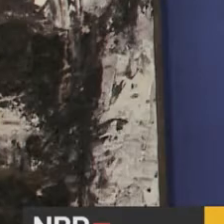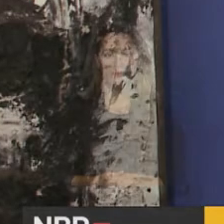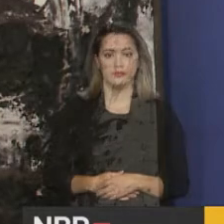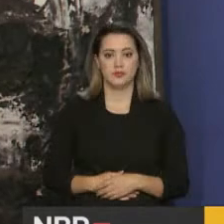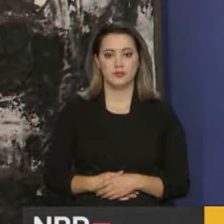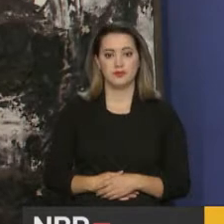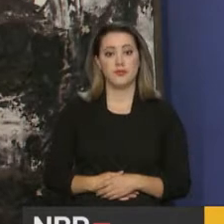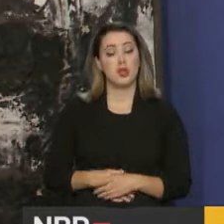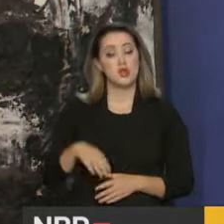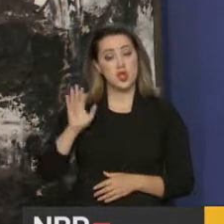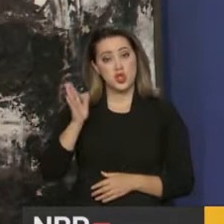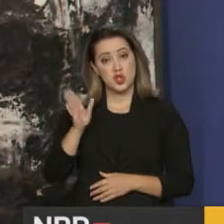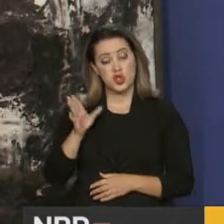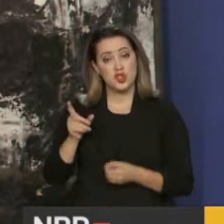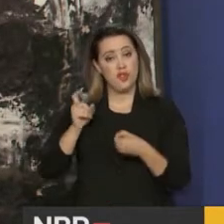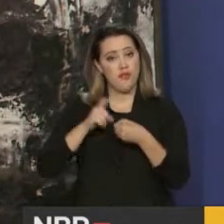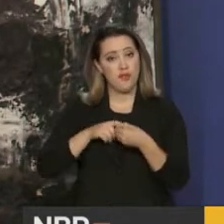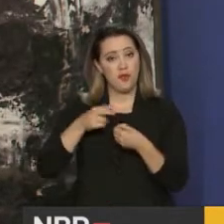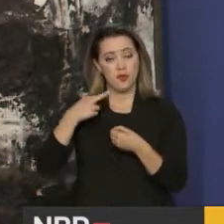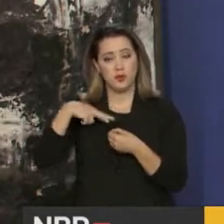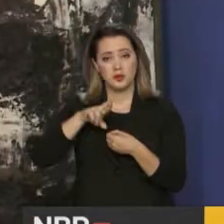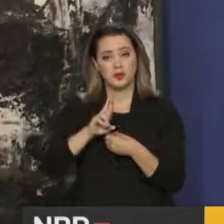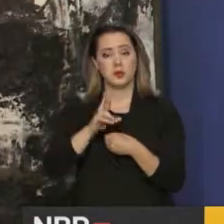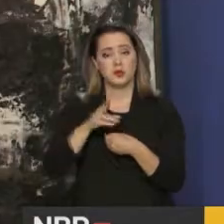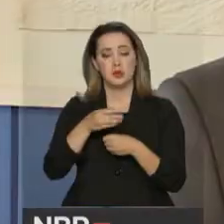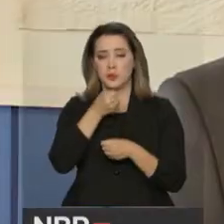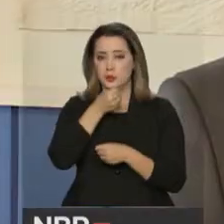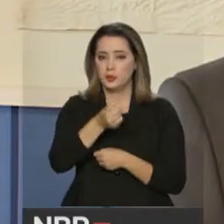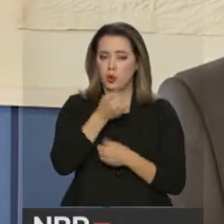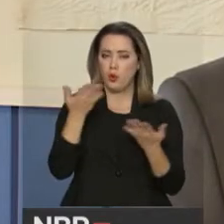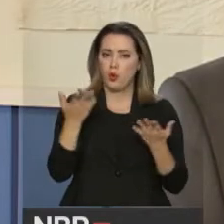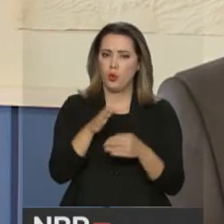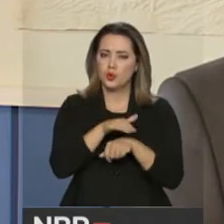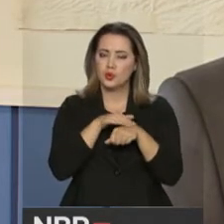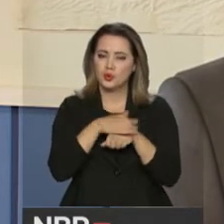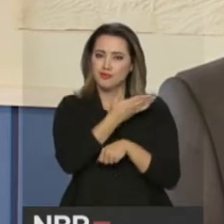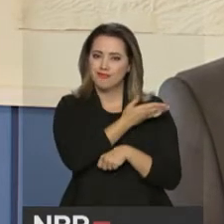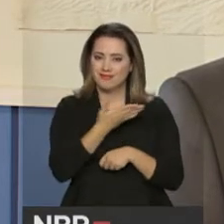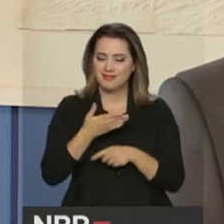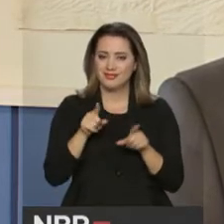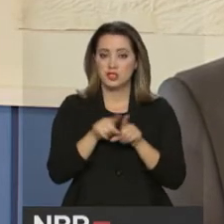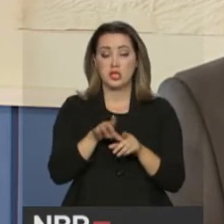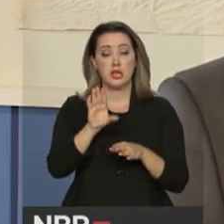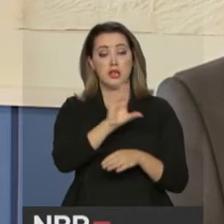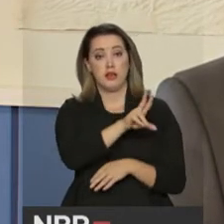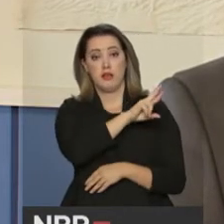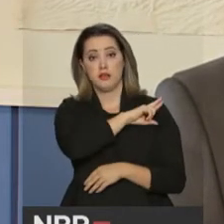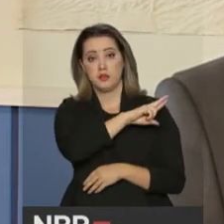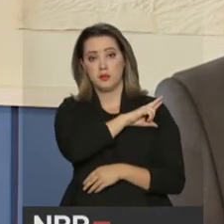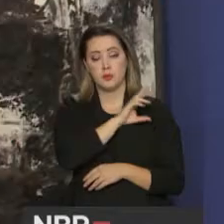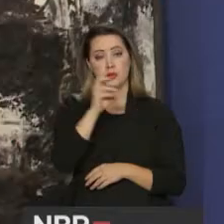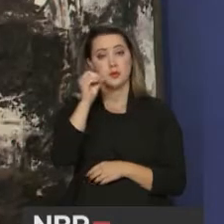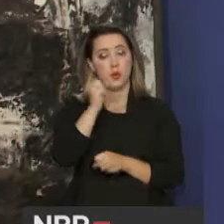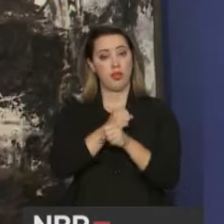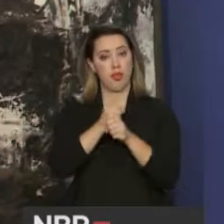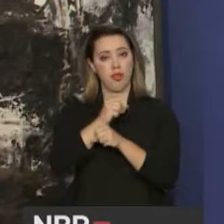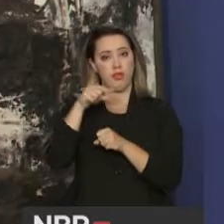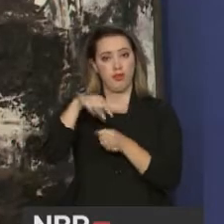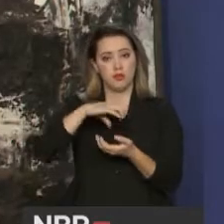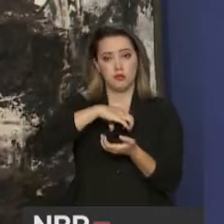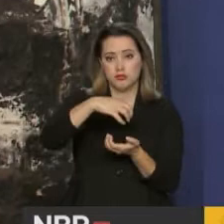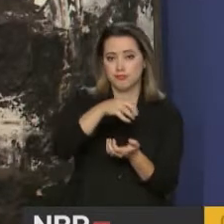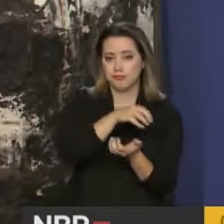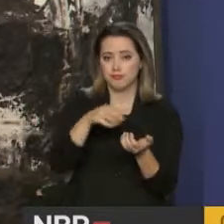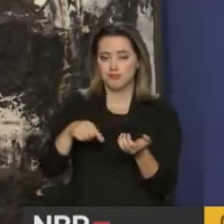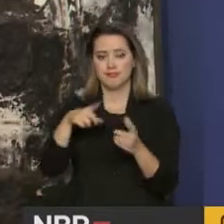Já estamos de volta com o NBR Entrevista, hoje conversando com o Heitor Granafei, que é coordenador das comemorações do cinquentenário do Palácio